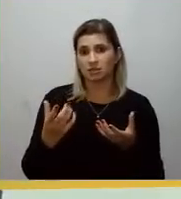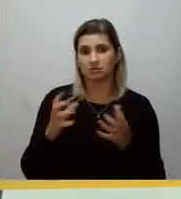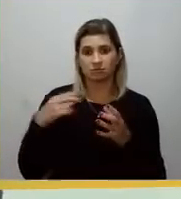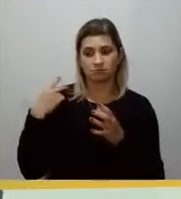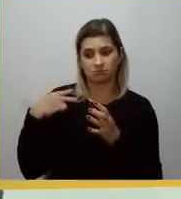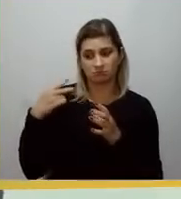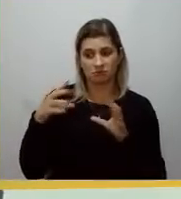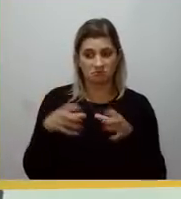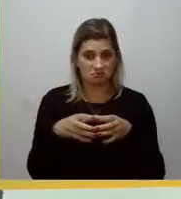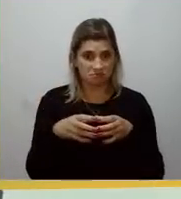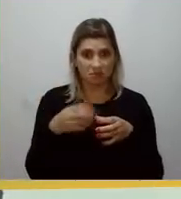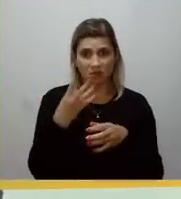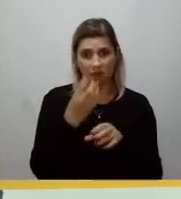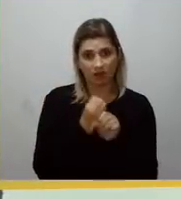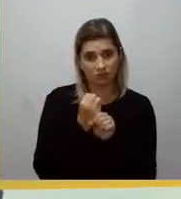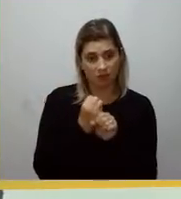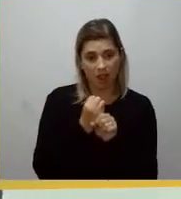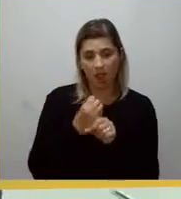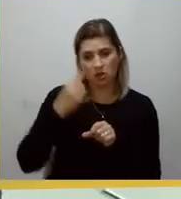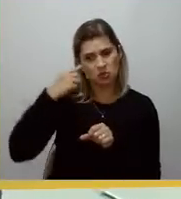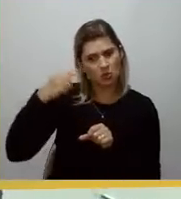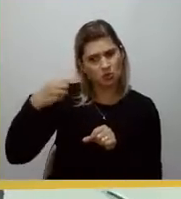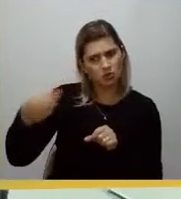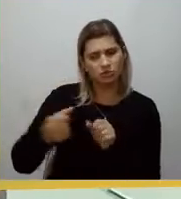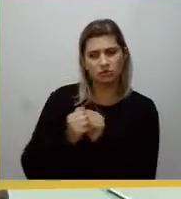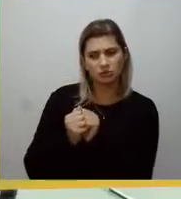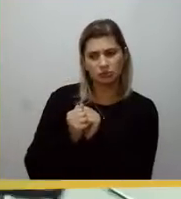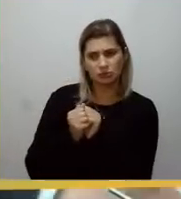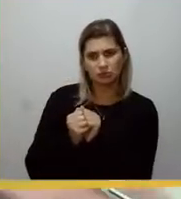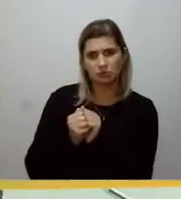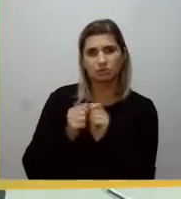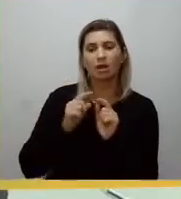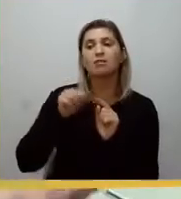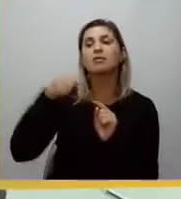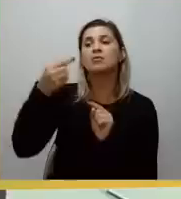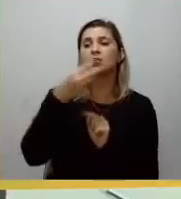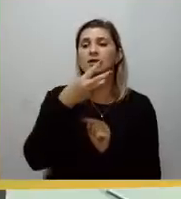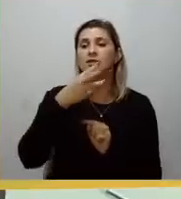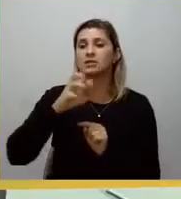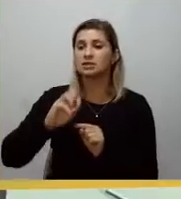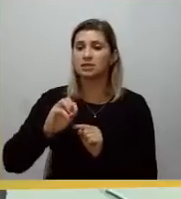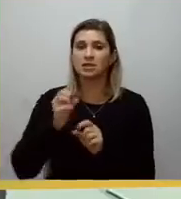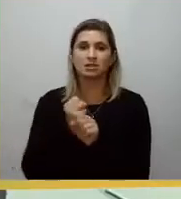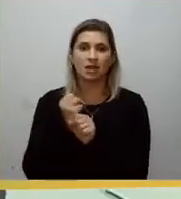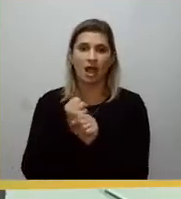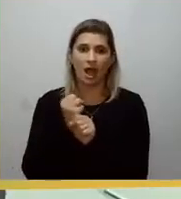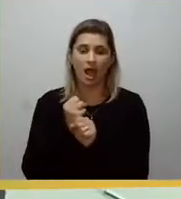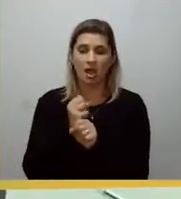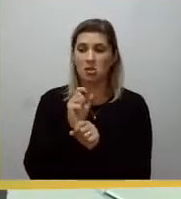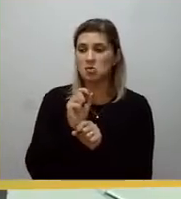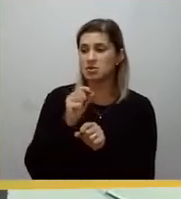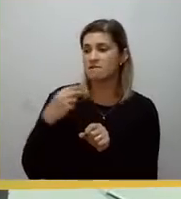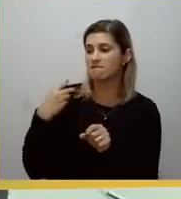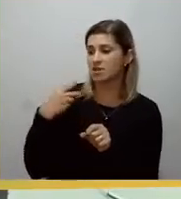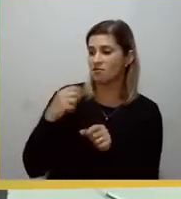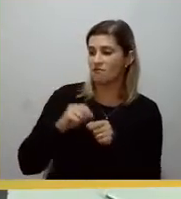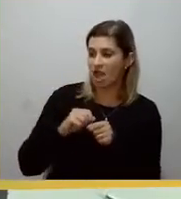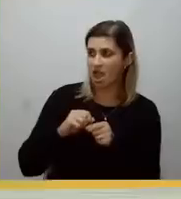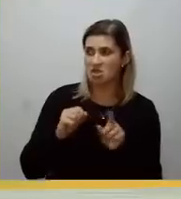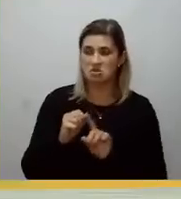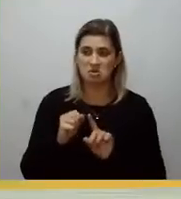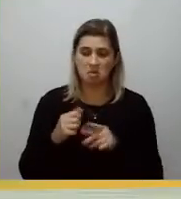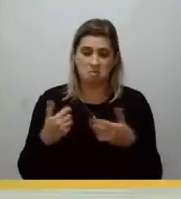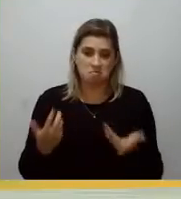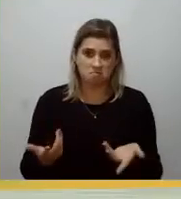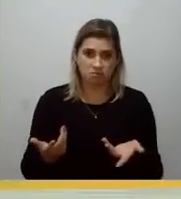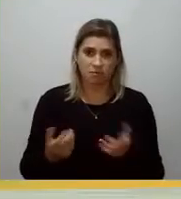e nesses 4 anos você convive todo dia. Agora, daqui 30 anos, o que os vereadores fizeram ou não fizeram? Veja só, tudo bem, mas eles eram seus